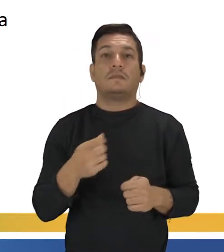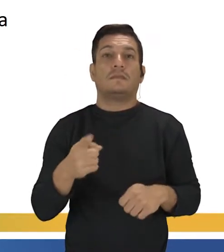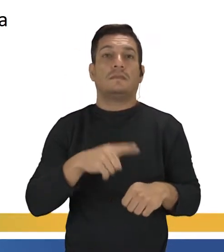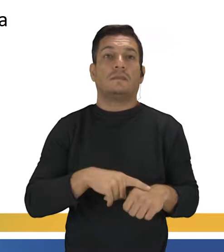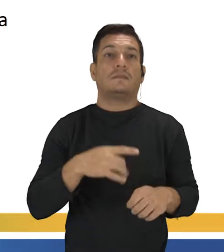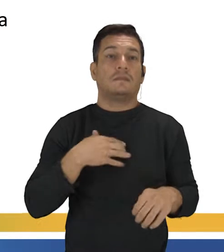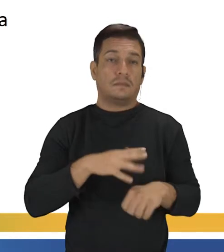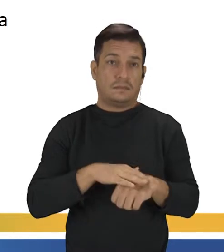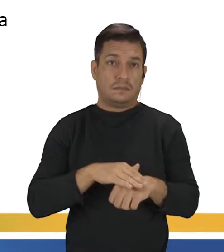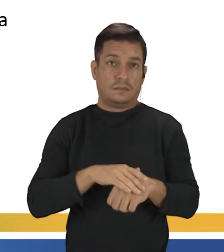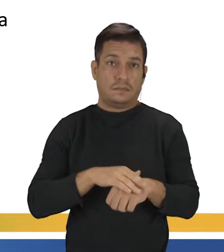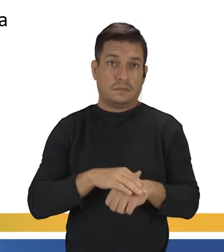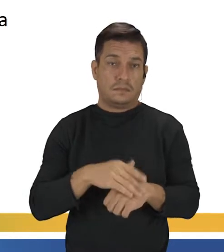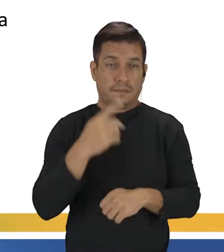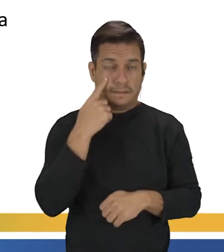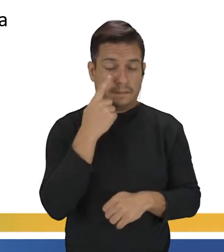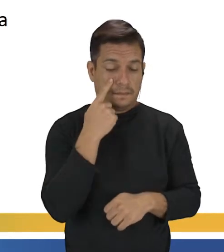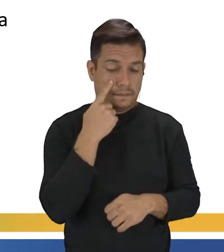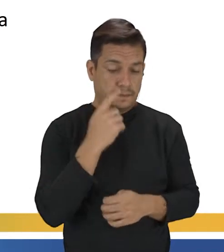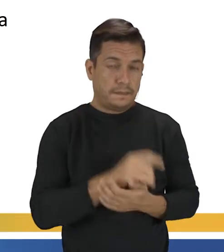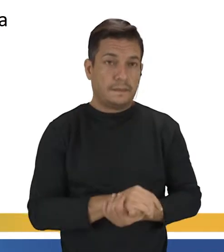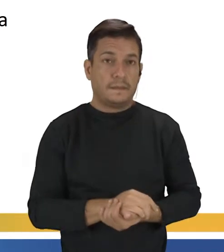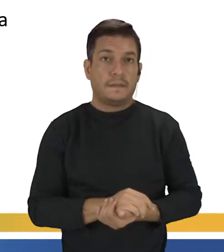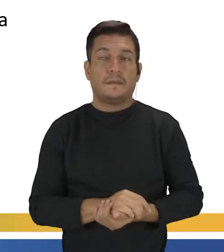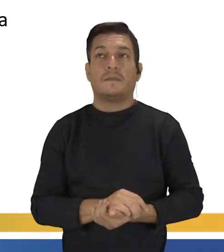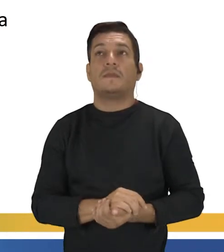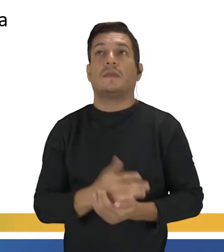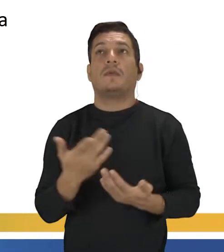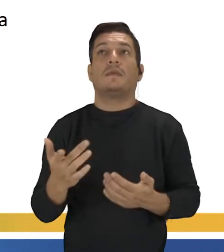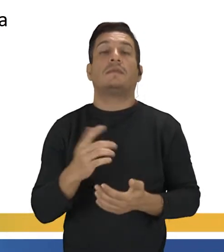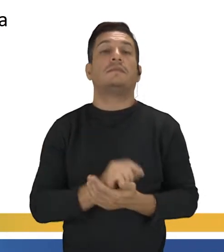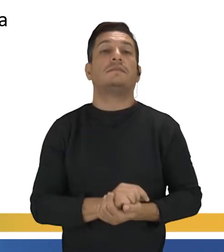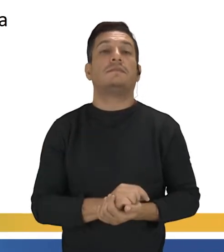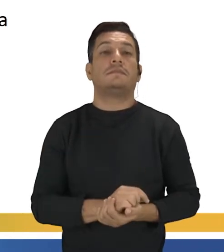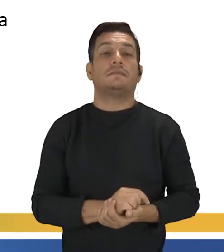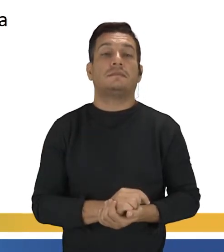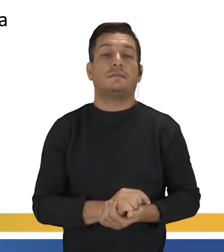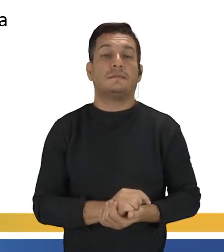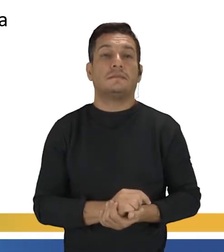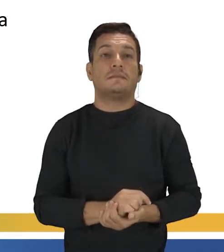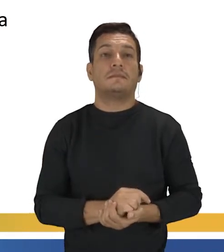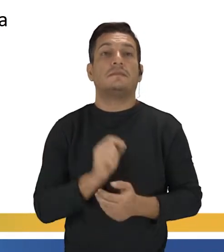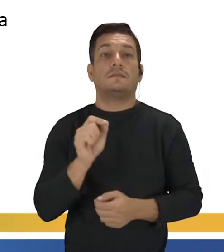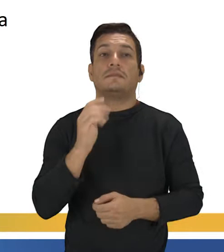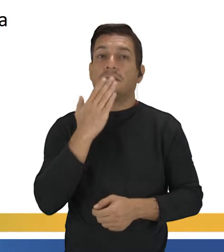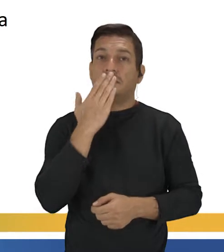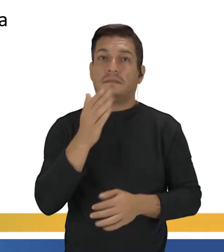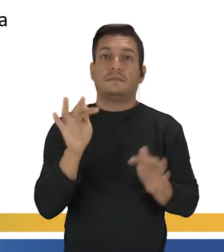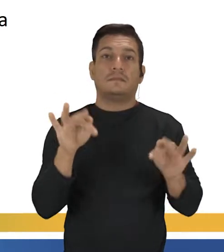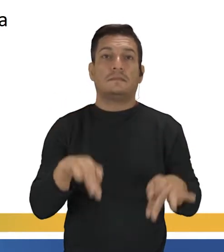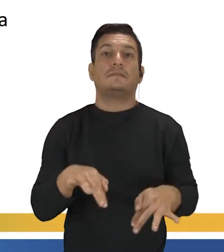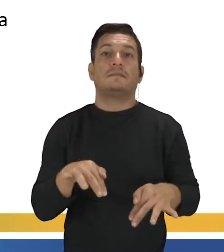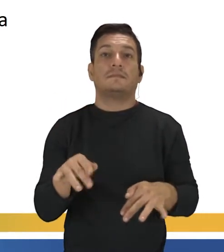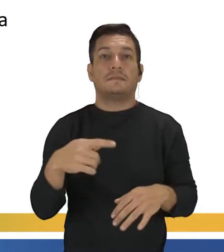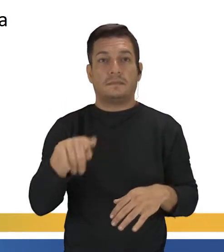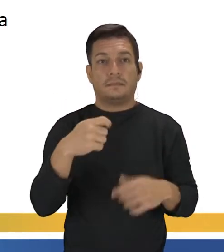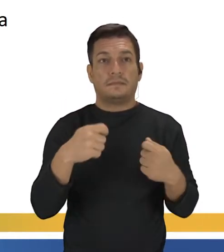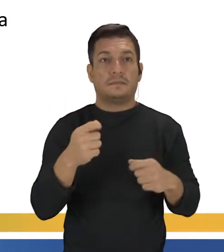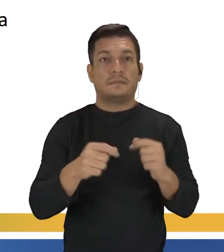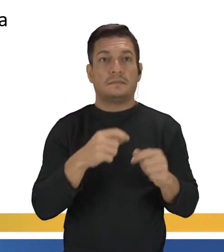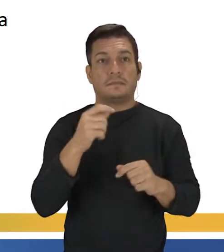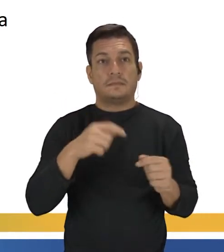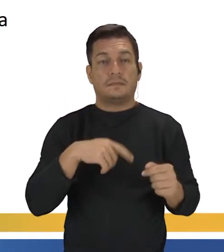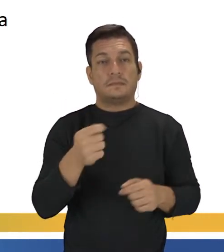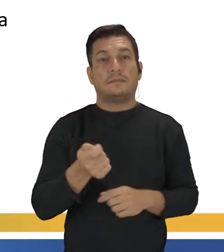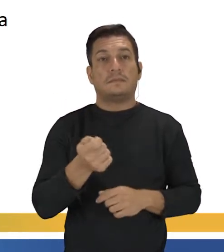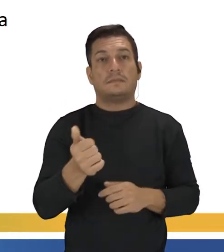contraíram a doença? Vamos prestar atenção num detalhe aqui. Qual é esse detalhe? O que está pedindo no final? Você tem que observar que tem